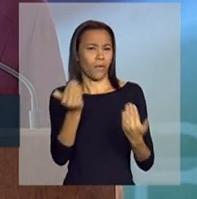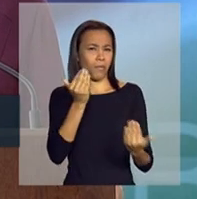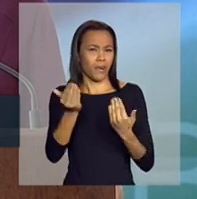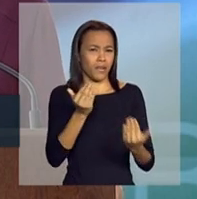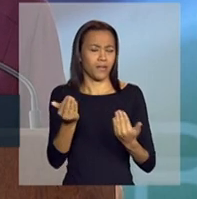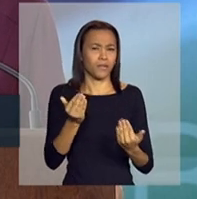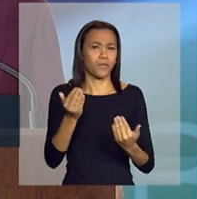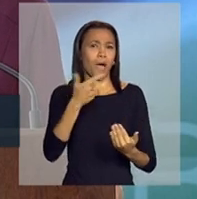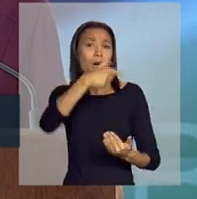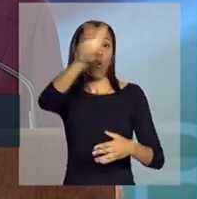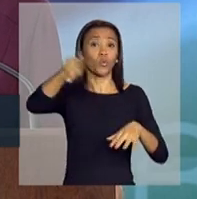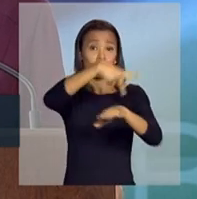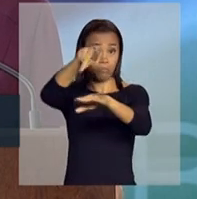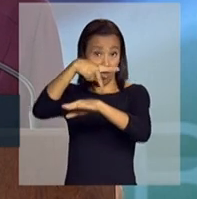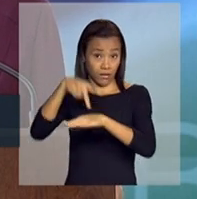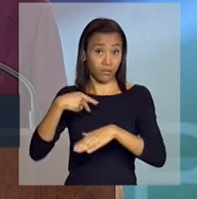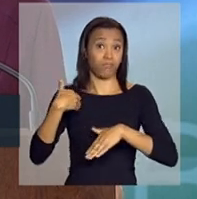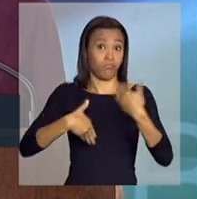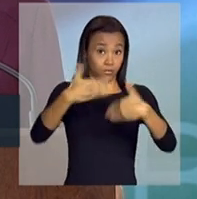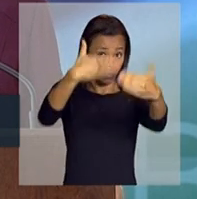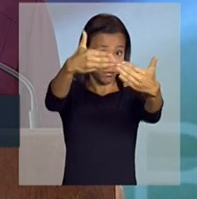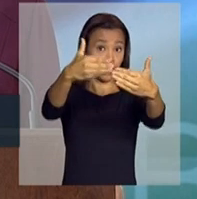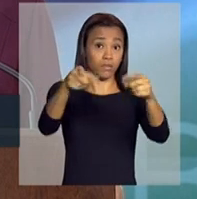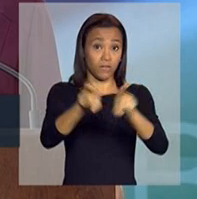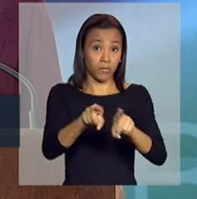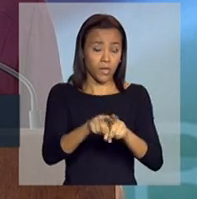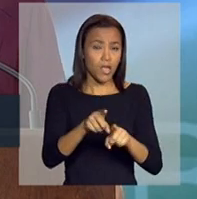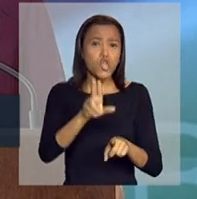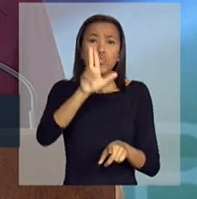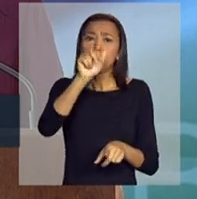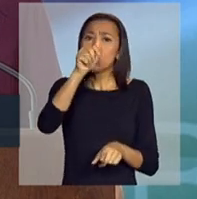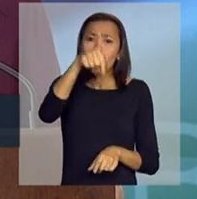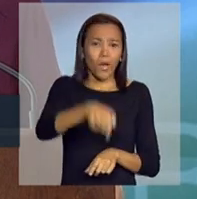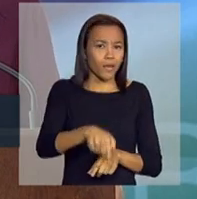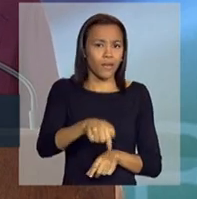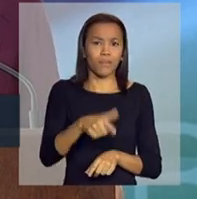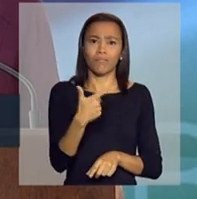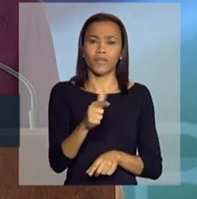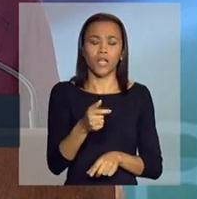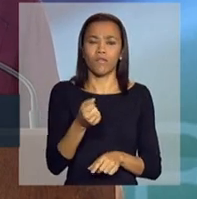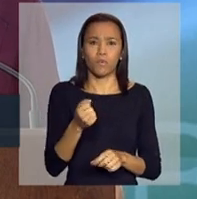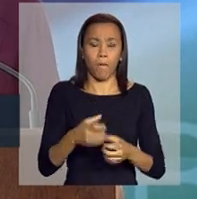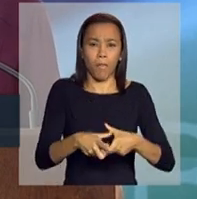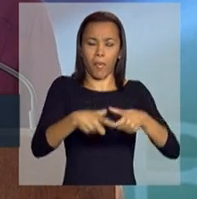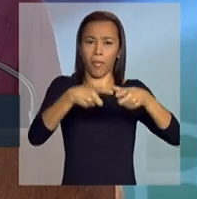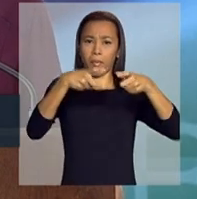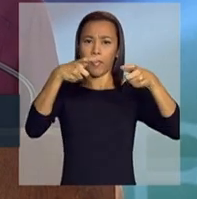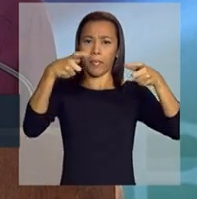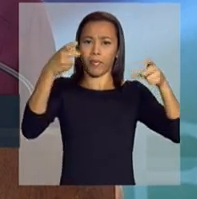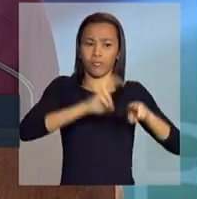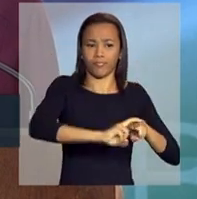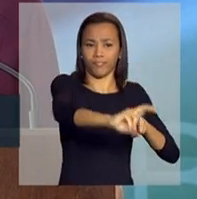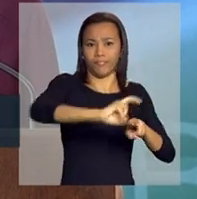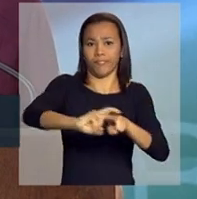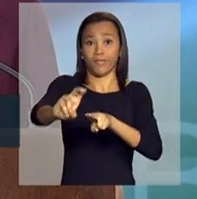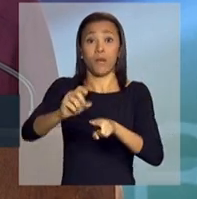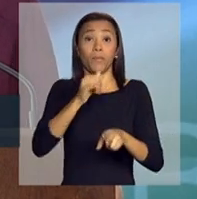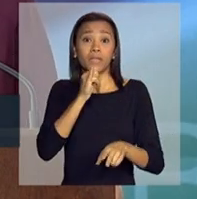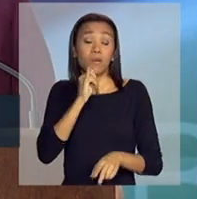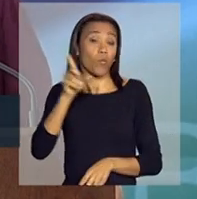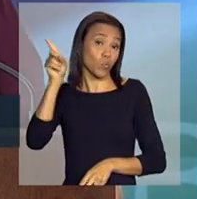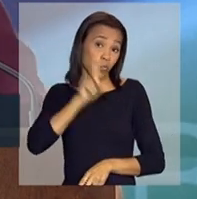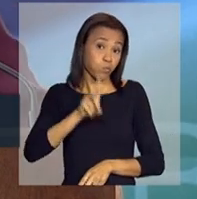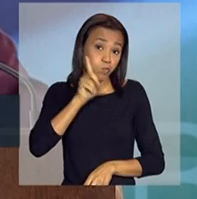países desenvolvidos e continentais, nunca teve um surto ferroviário. Os